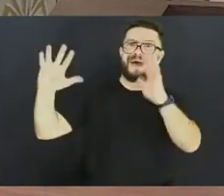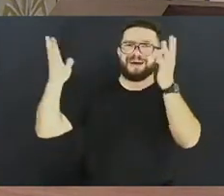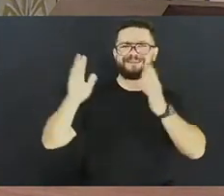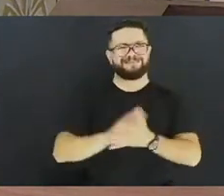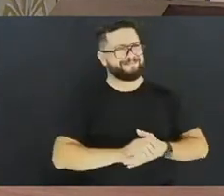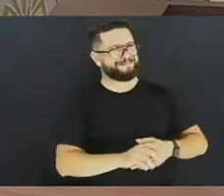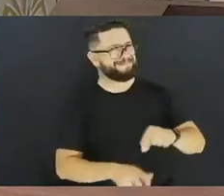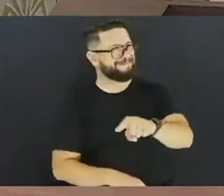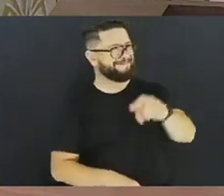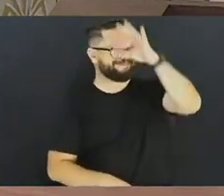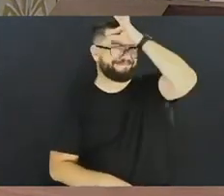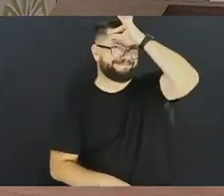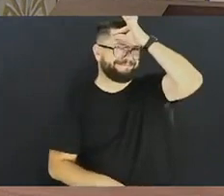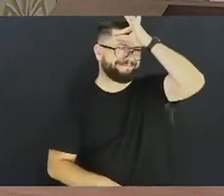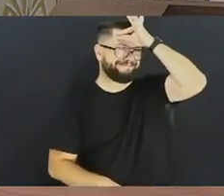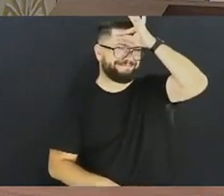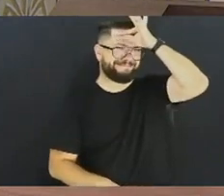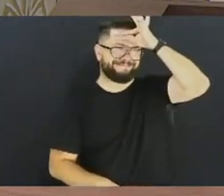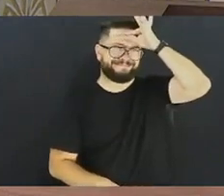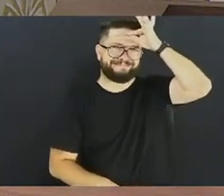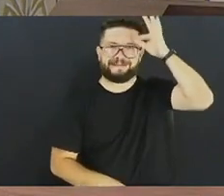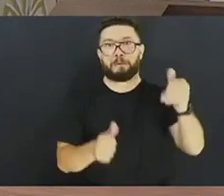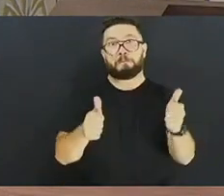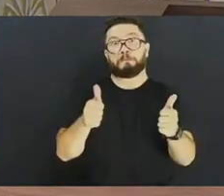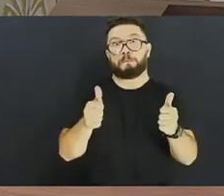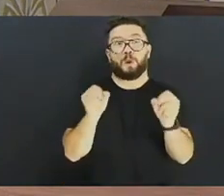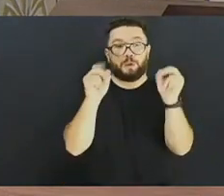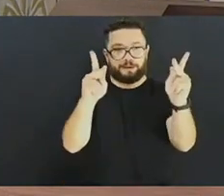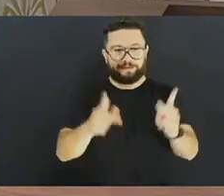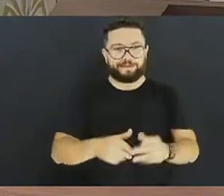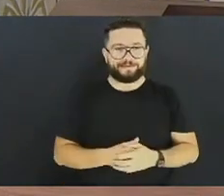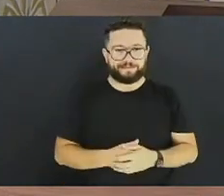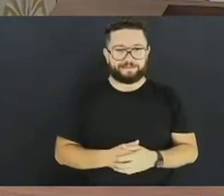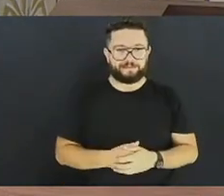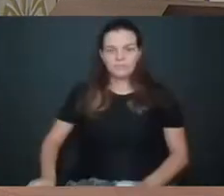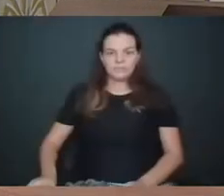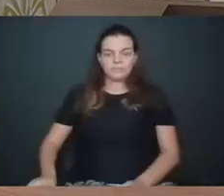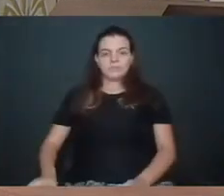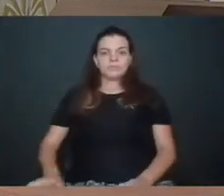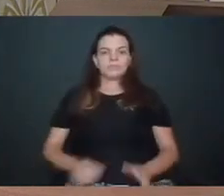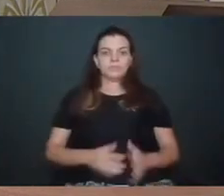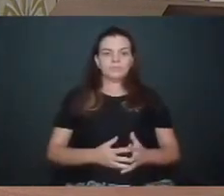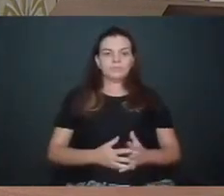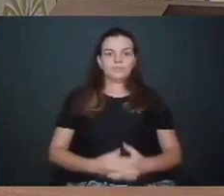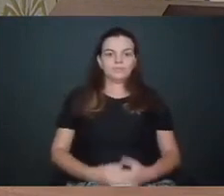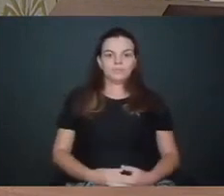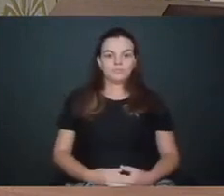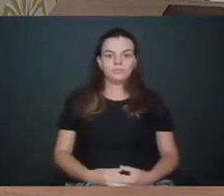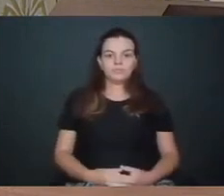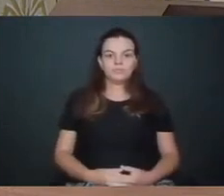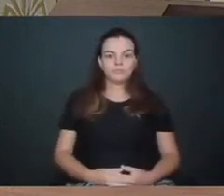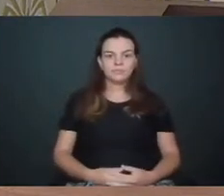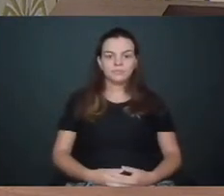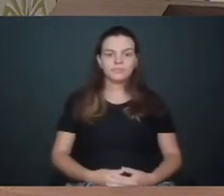só para ingênuos. A quantidade, tudo bem. Espécies inadequadas na cidade. Monjoleiro, Deus